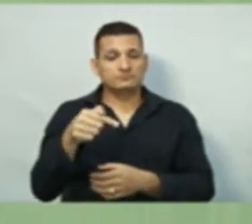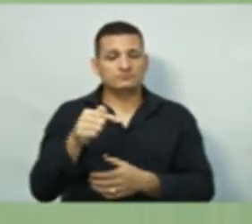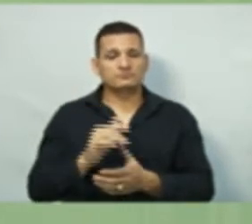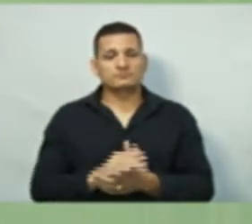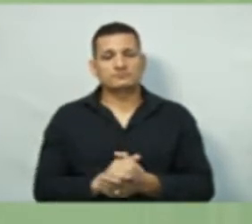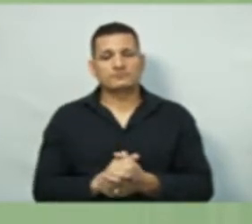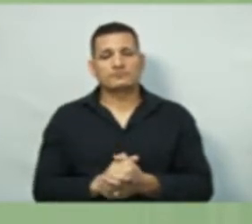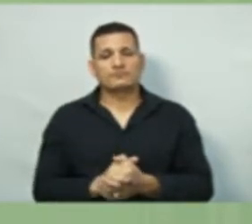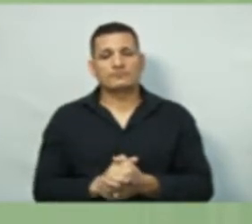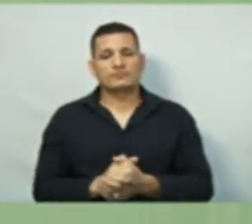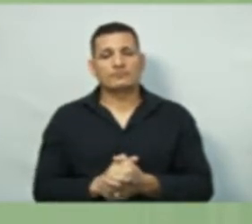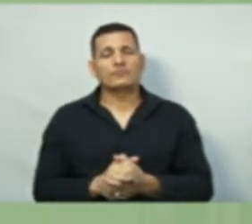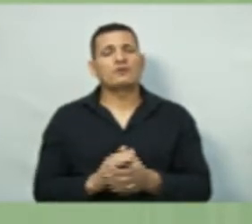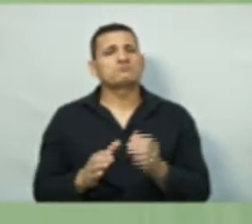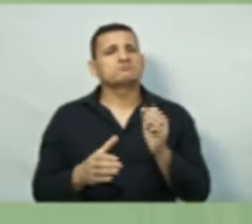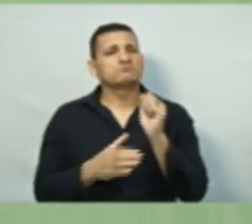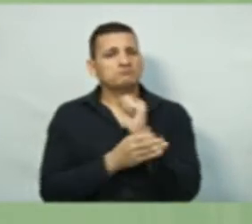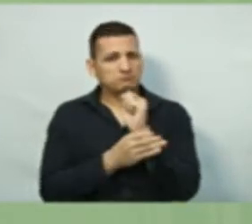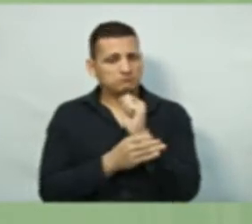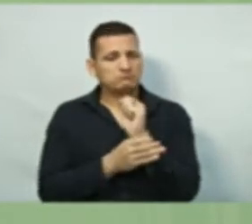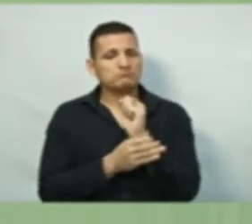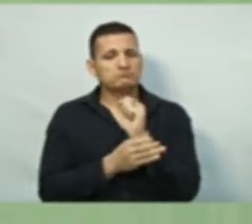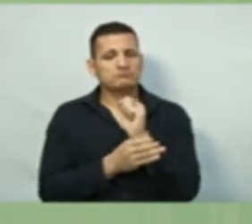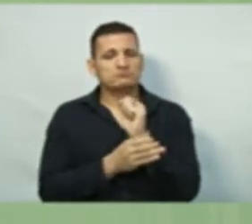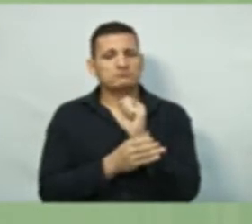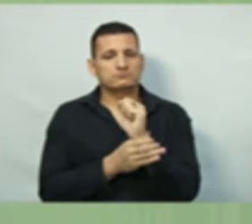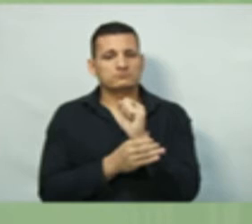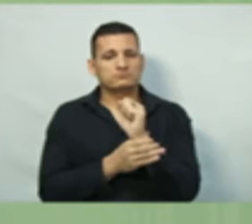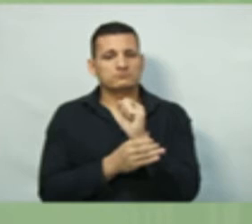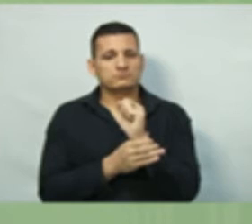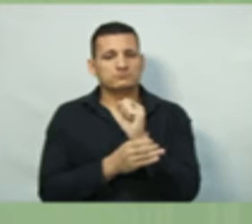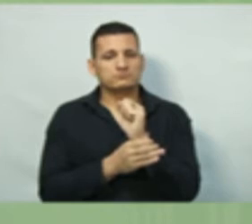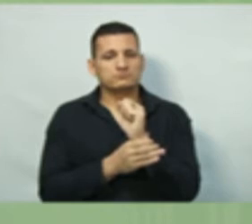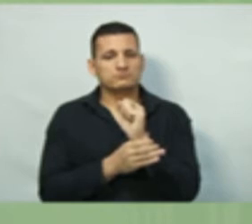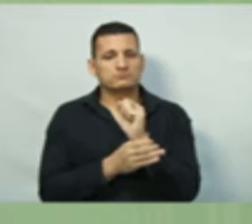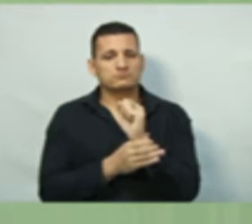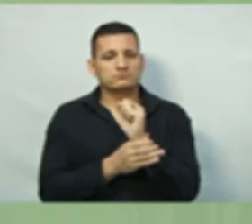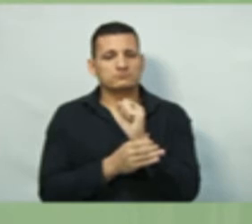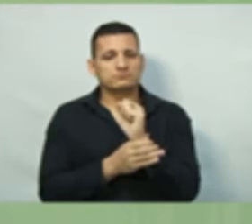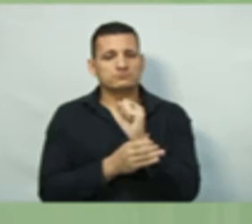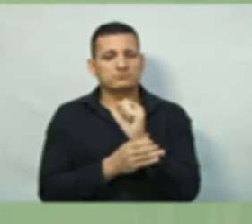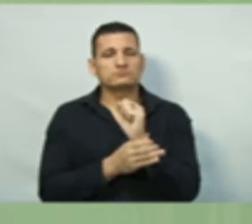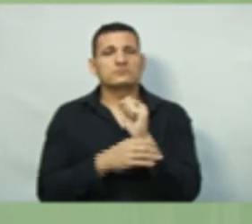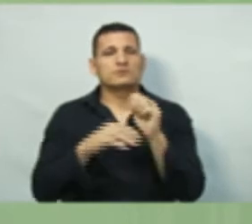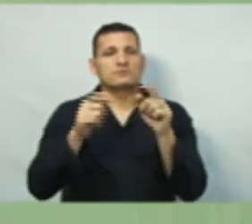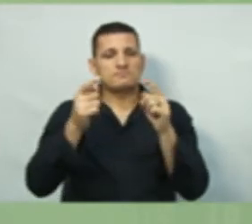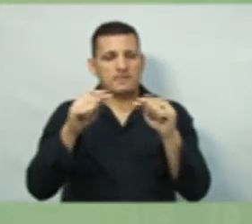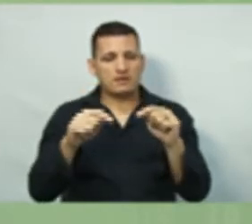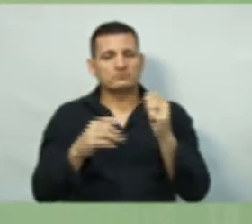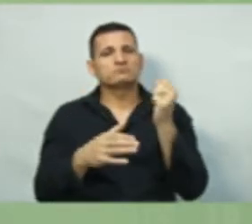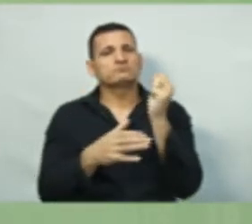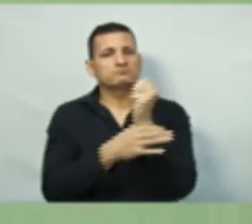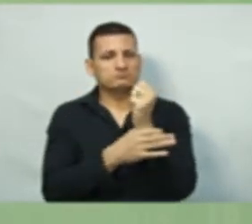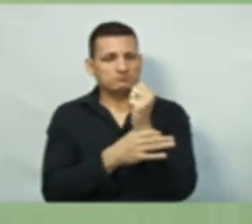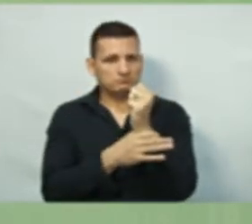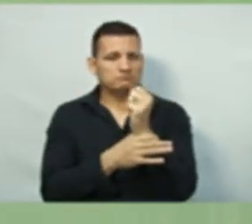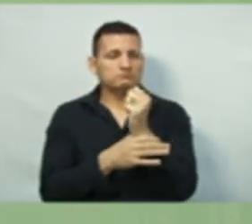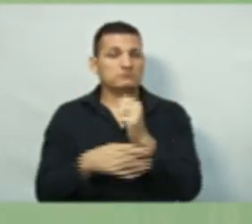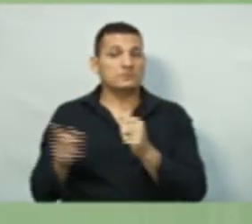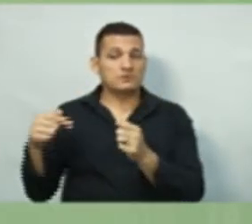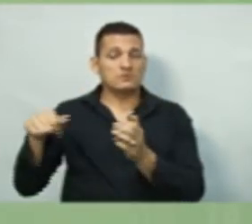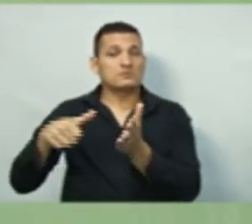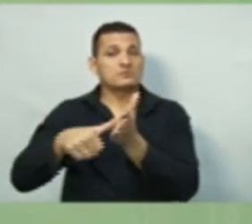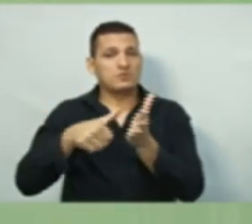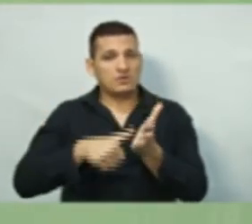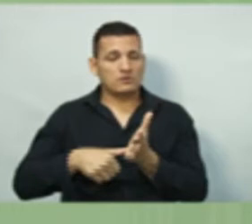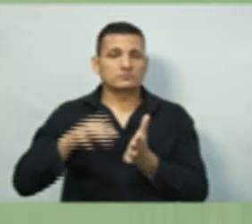deve garantir. Olha, aqui existe um não e aqui diz que deve garantir aos sócios os seguintes